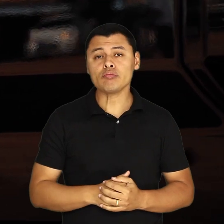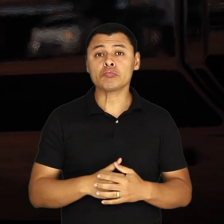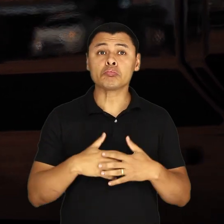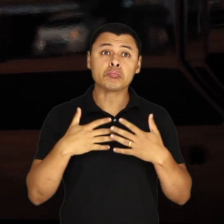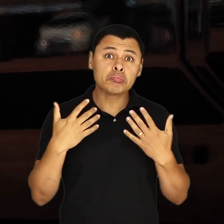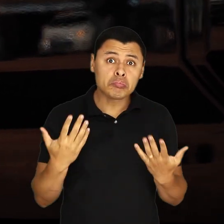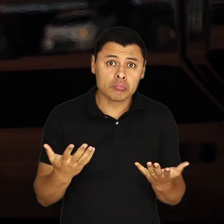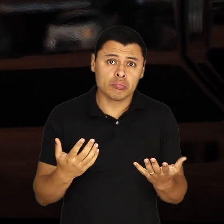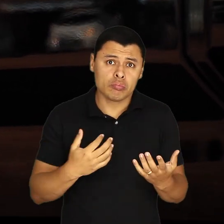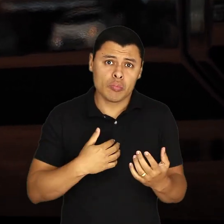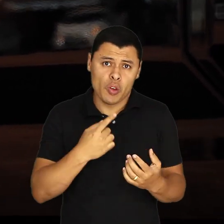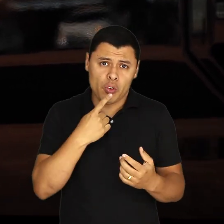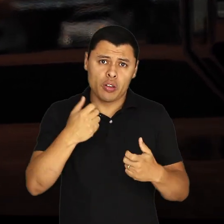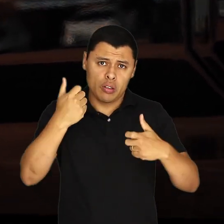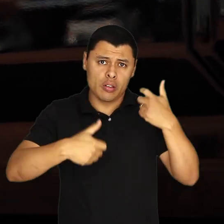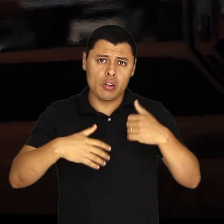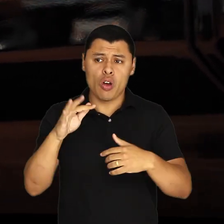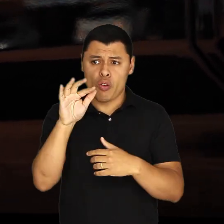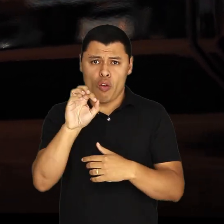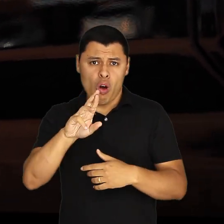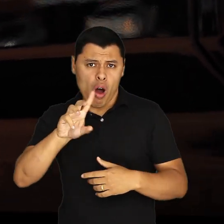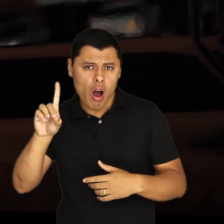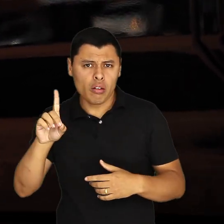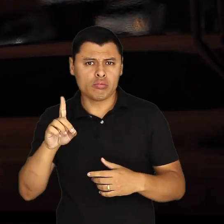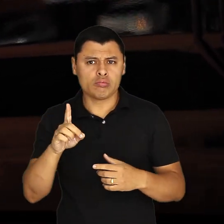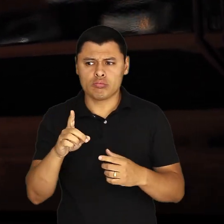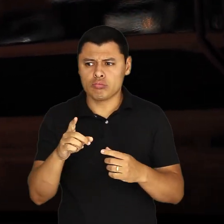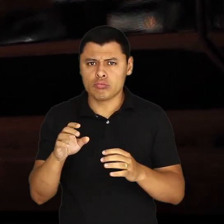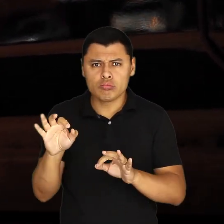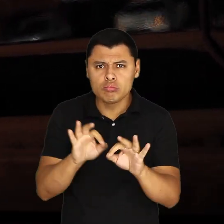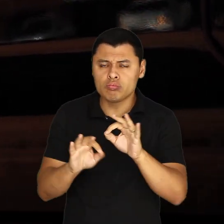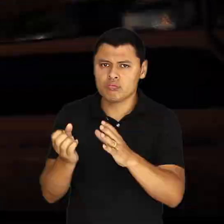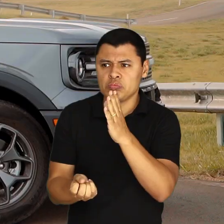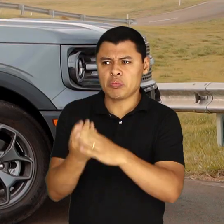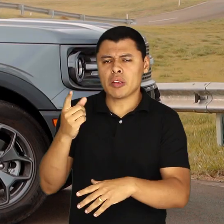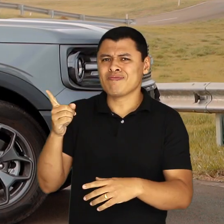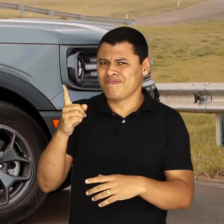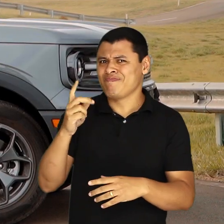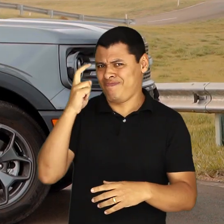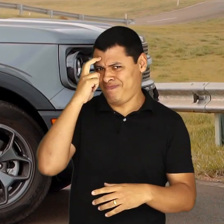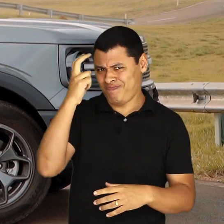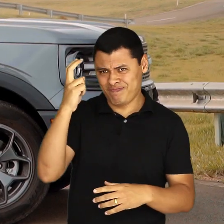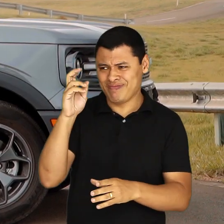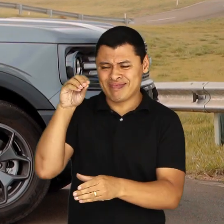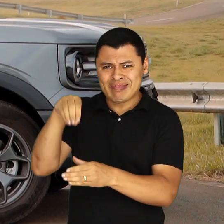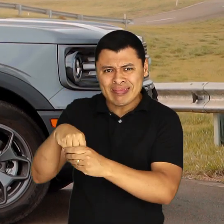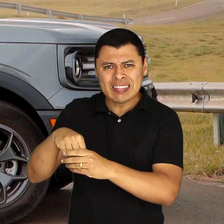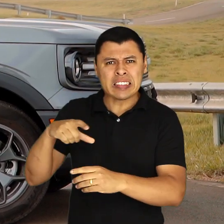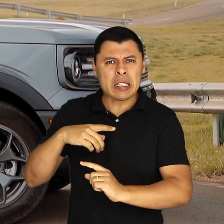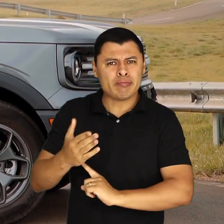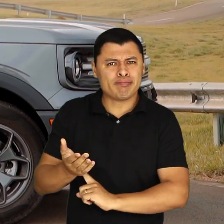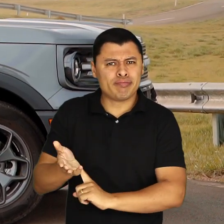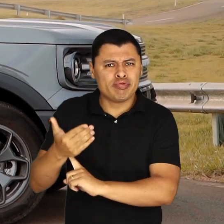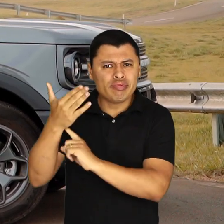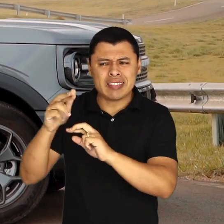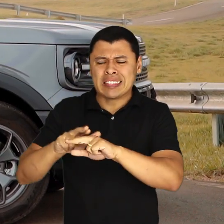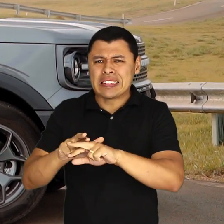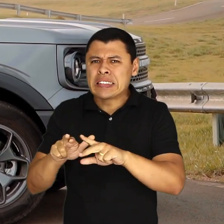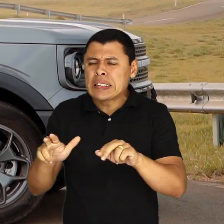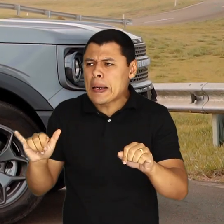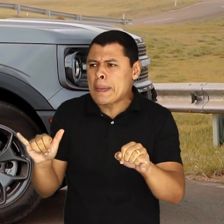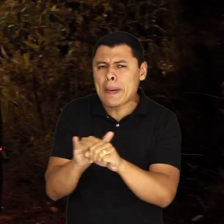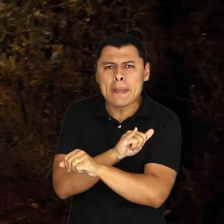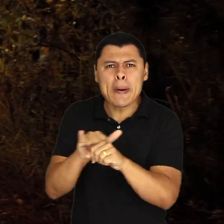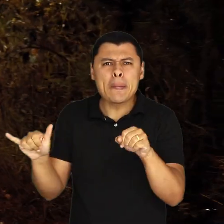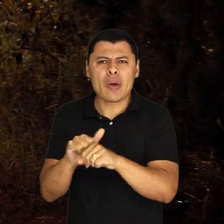que eu acho? Com o produto está bem claro que a Ford conseguiu um posicionamento bem inteligente. A gente tem aqui mais recursos tecnológicos, muito